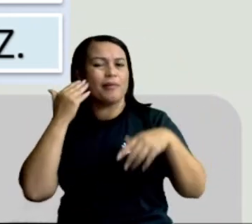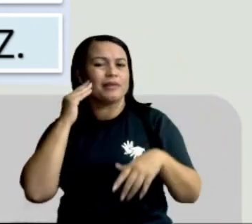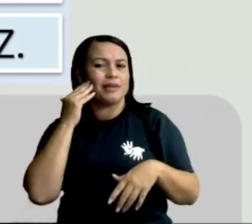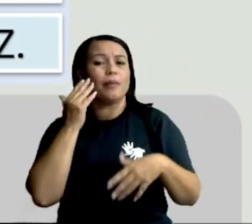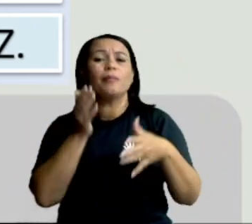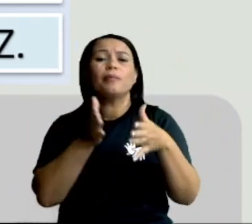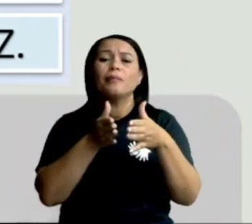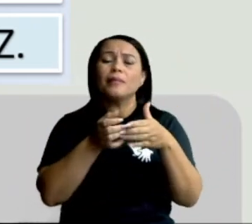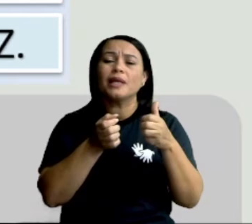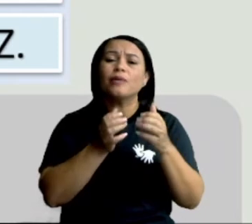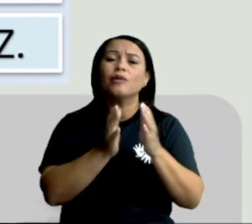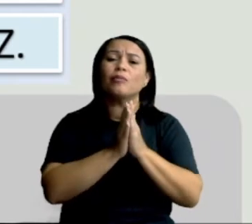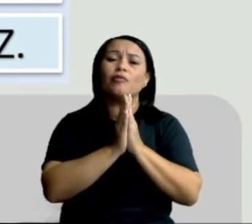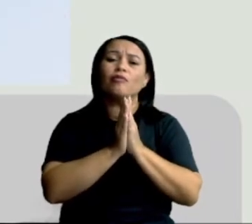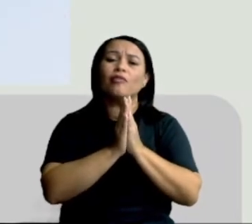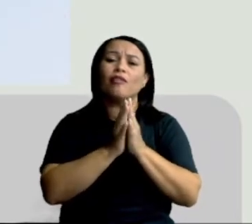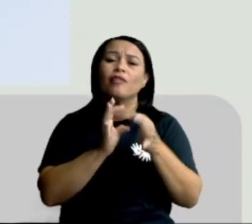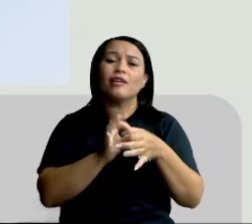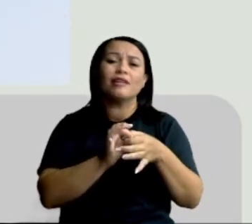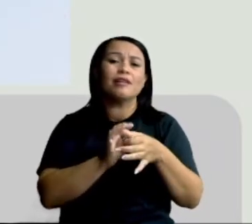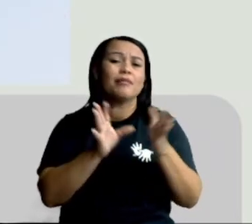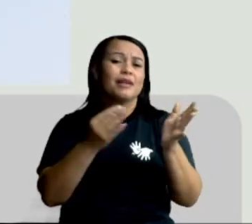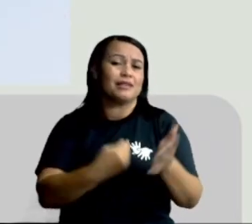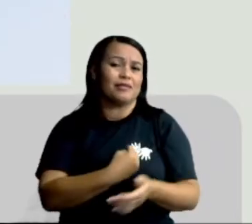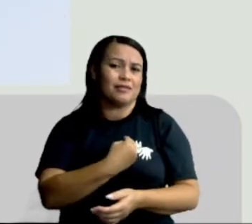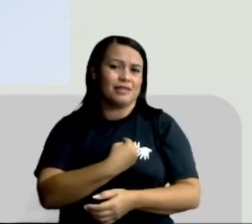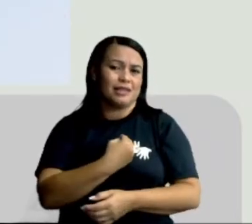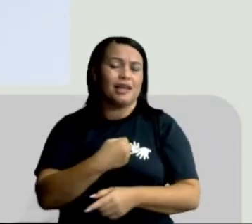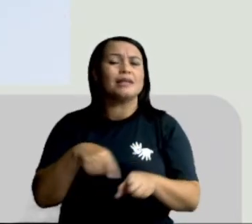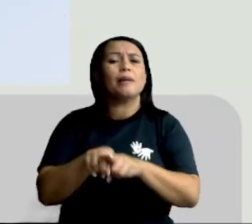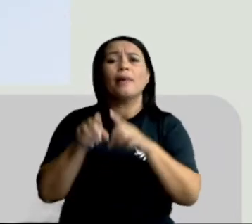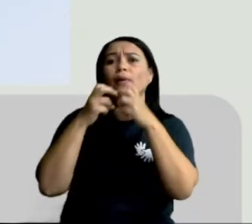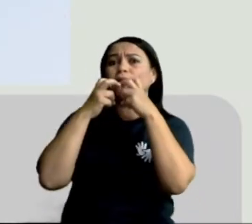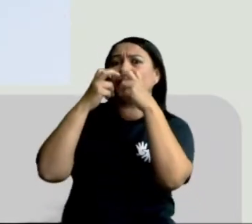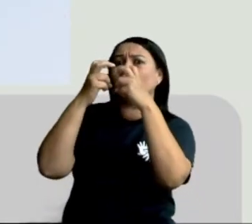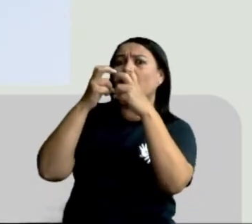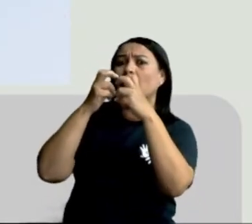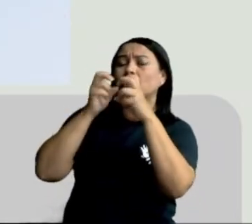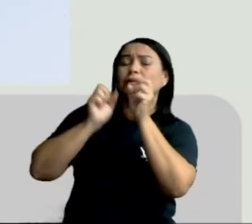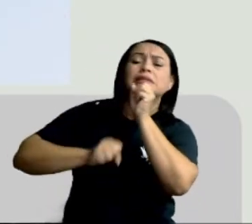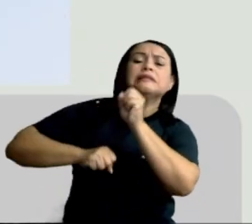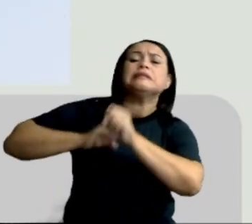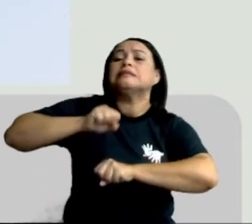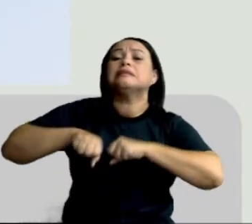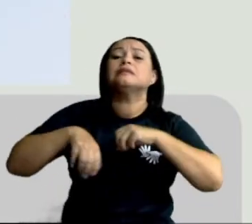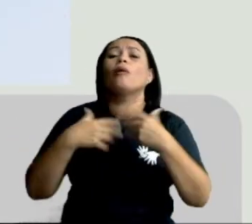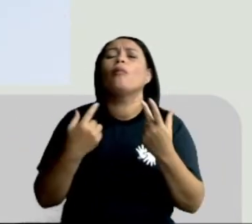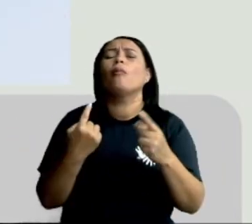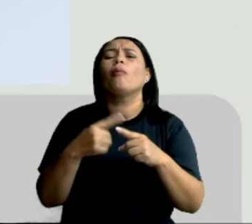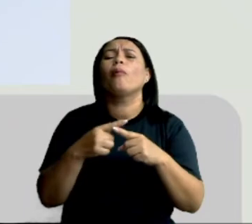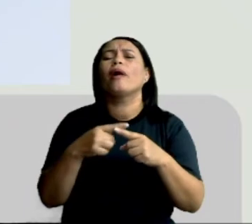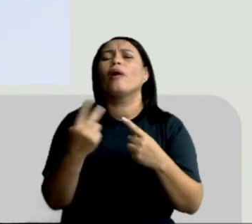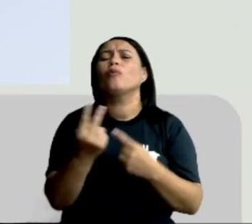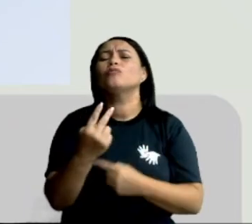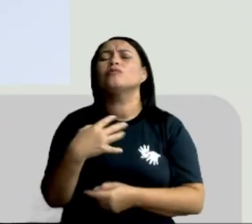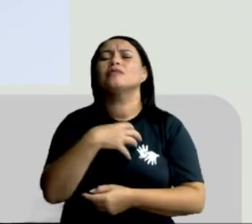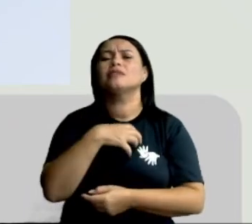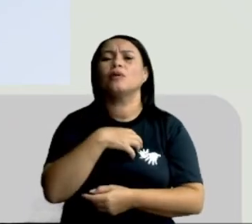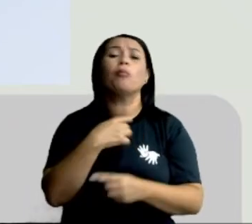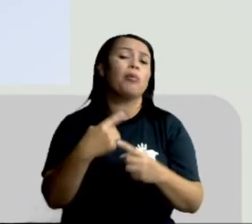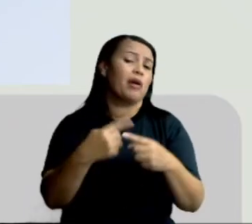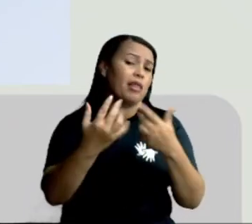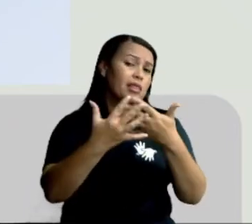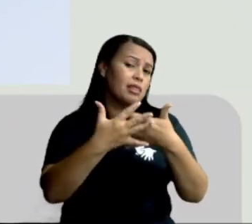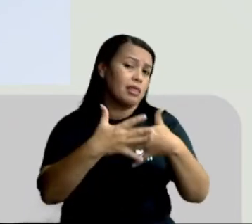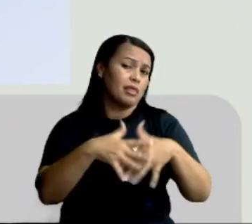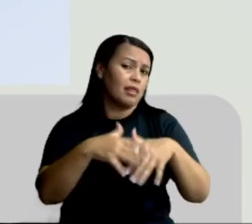e rugiu alto e se debateu. Por que eles tiveram essa reação? Porque é